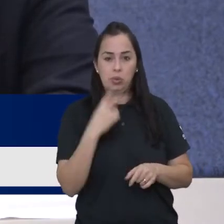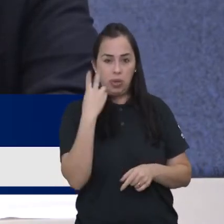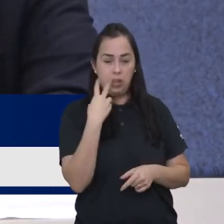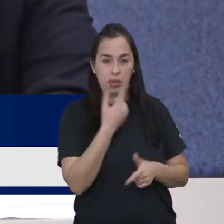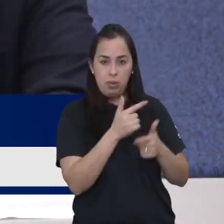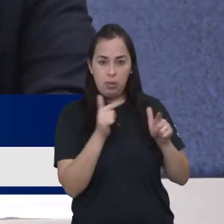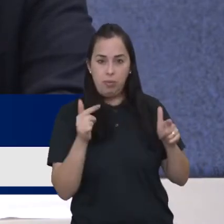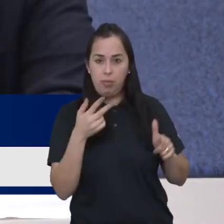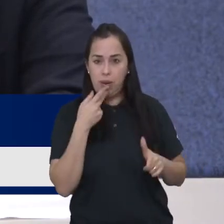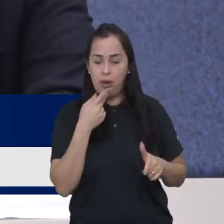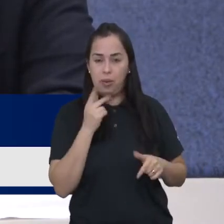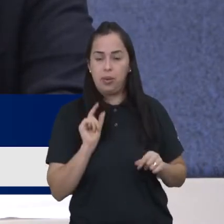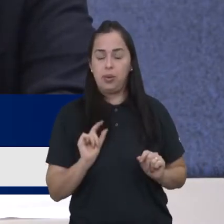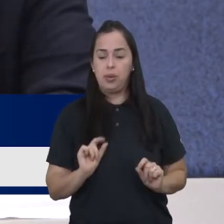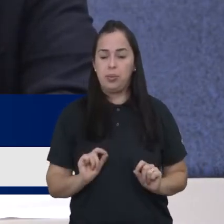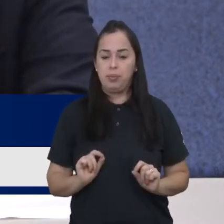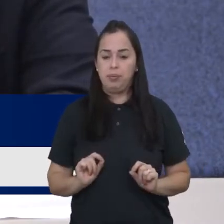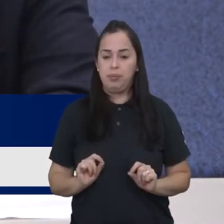falaram,